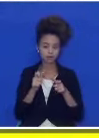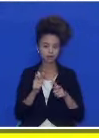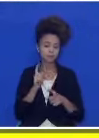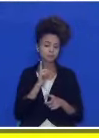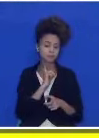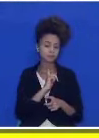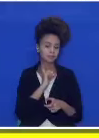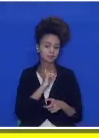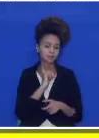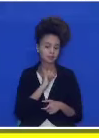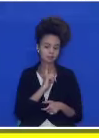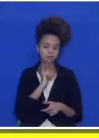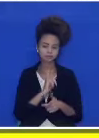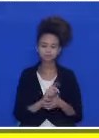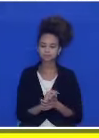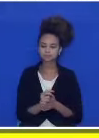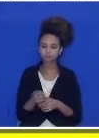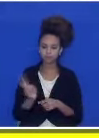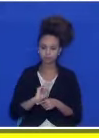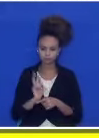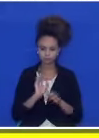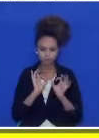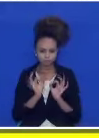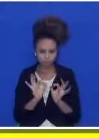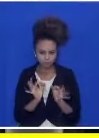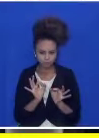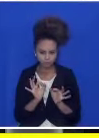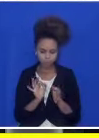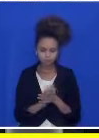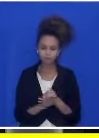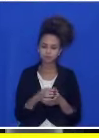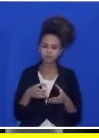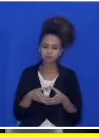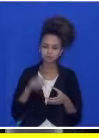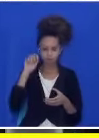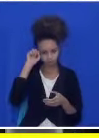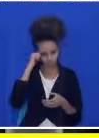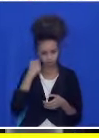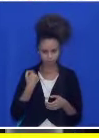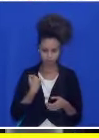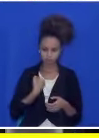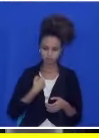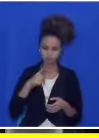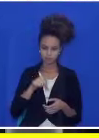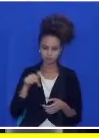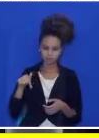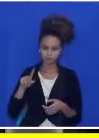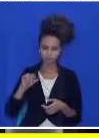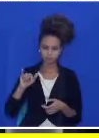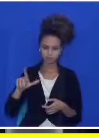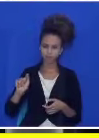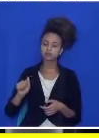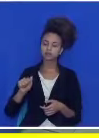As senhoras confirmam o número sorteado, bola preta número 77, Vila Nova de Minas Gerais? Sim,